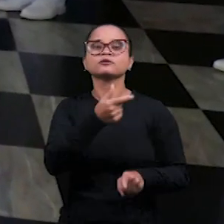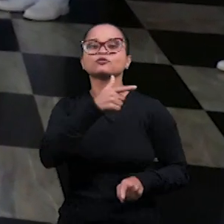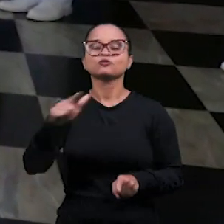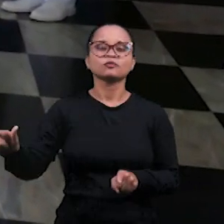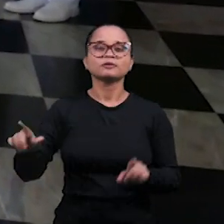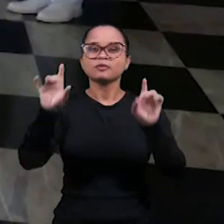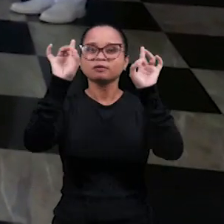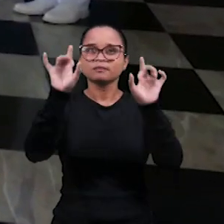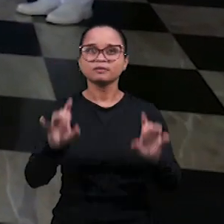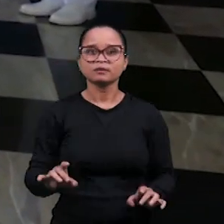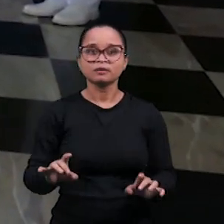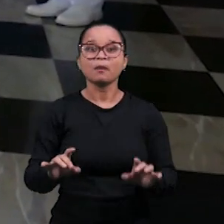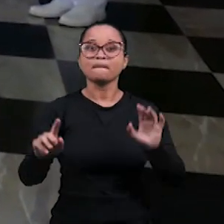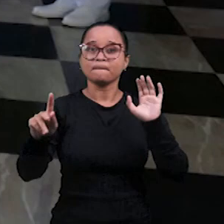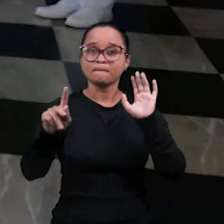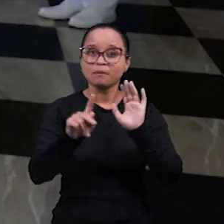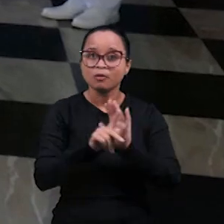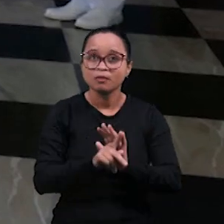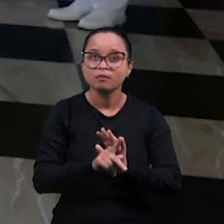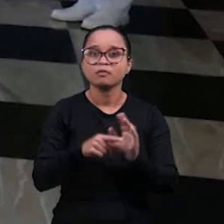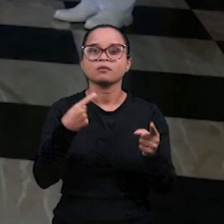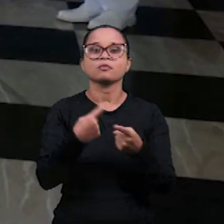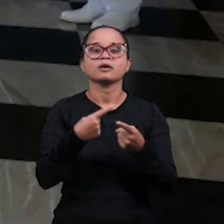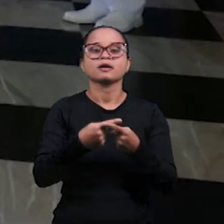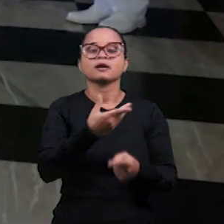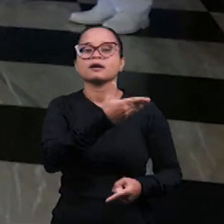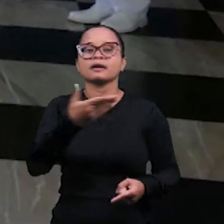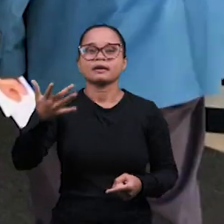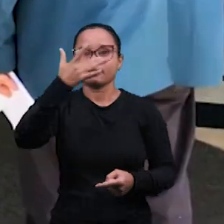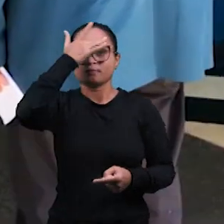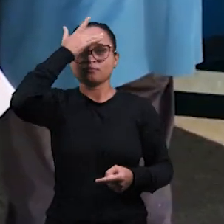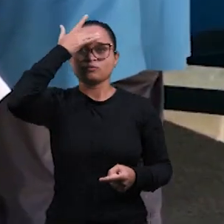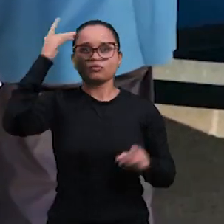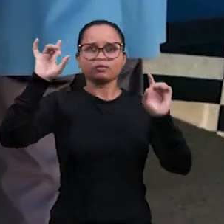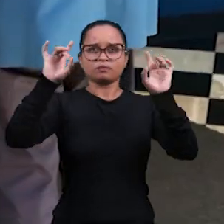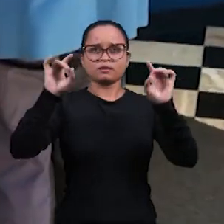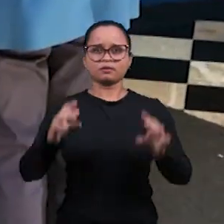homenagem apropriada a autoridades que visitam a escola.